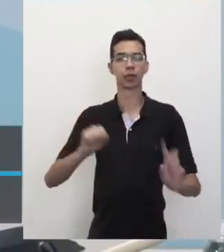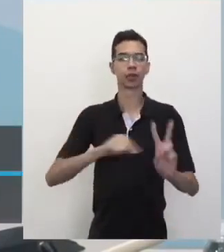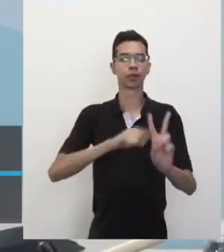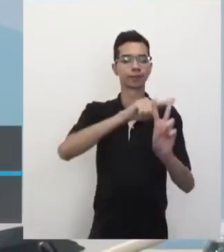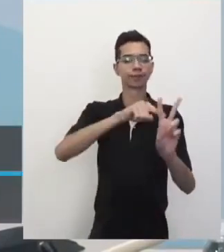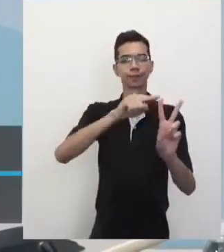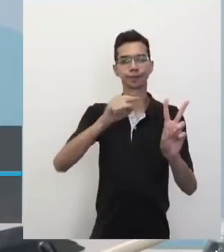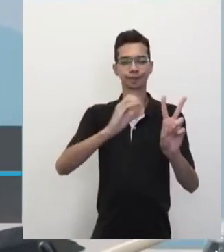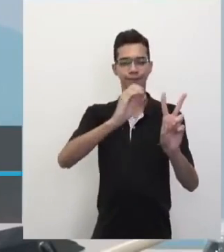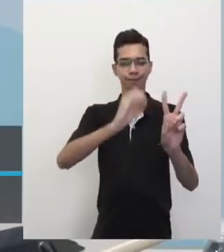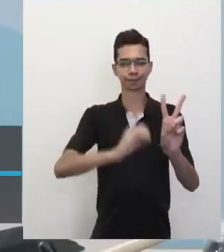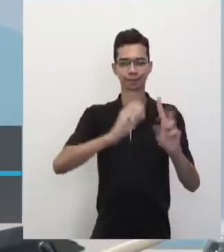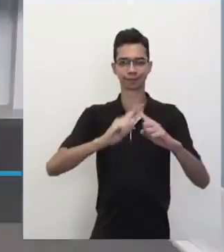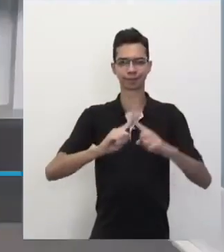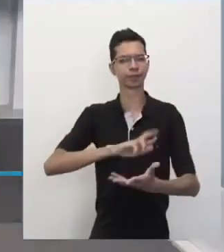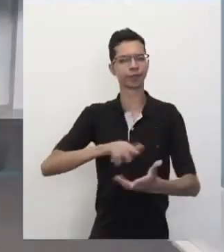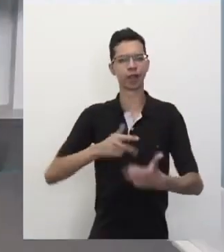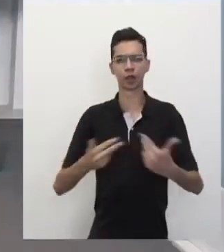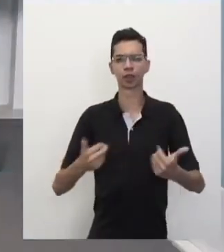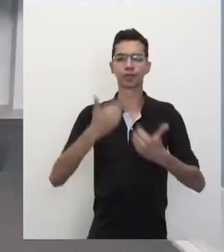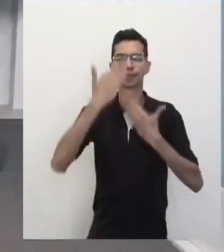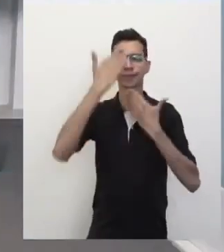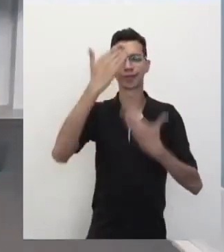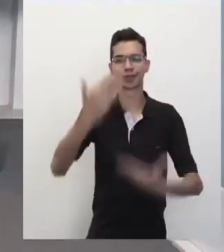Obrigado e até a próxima.